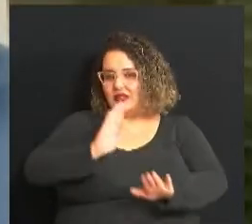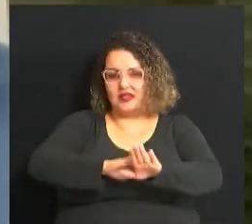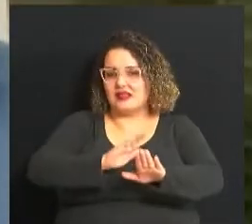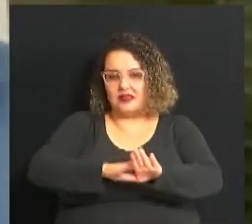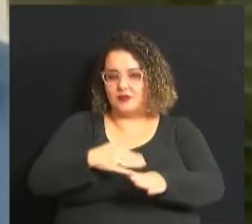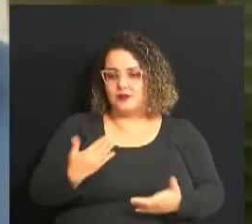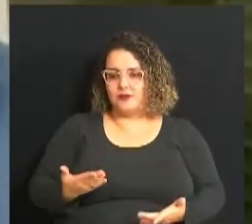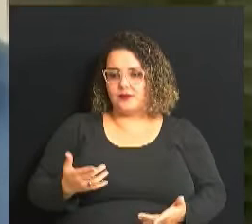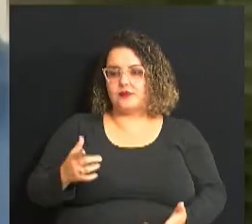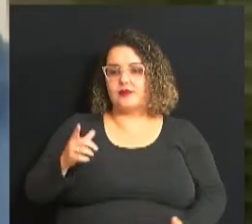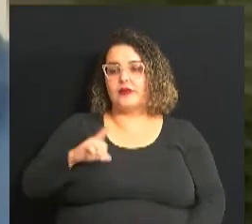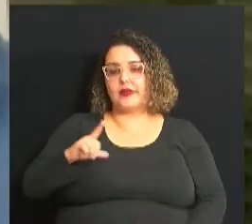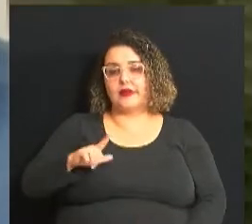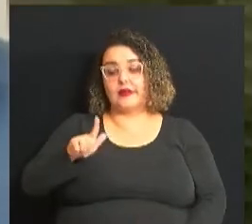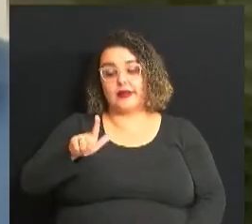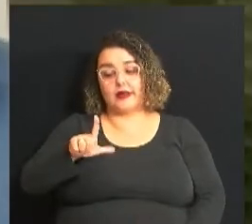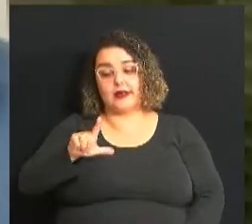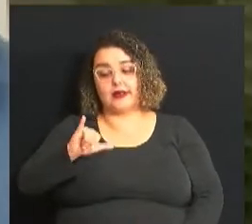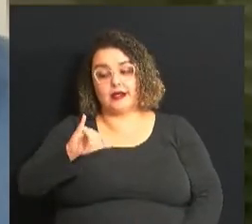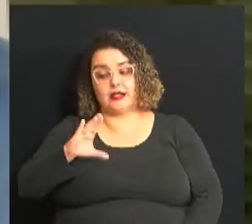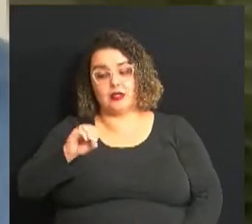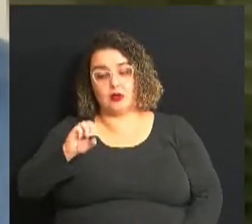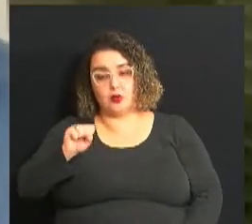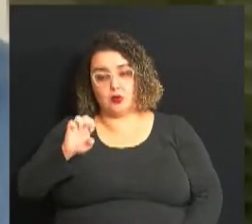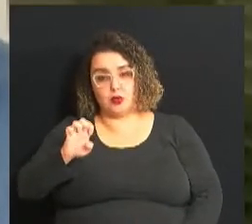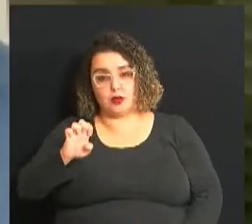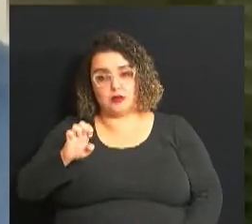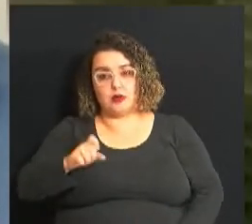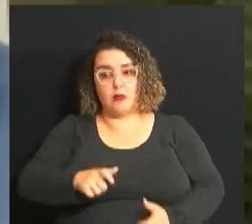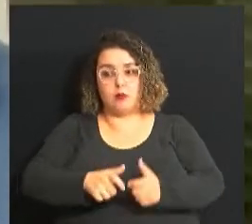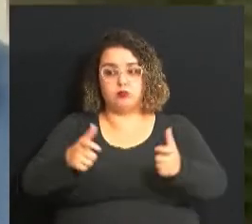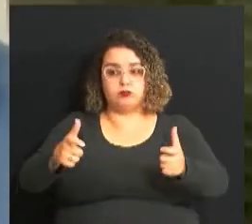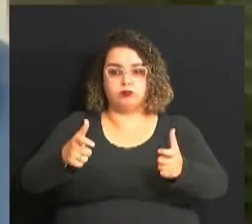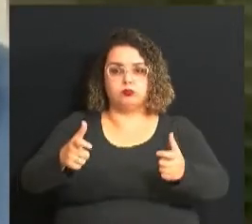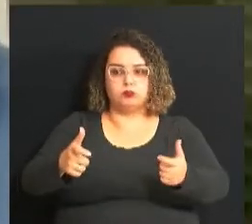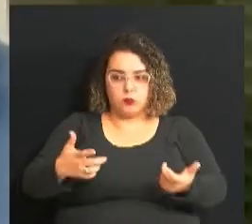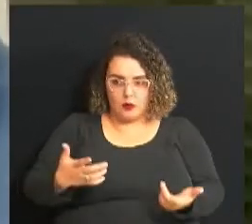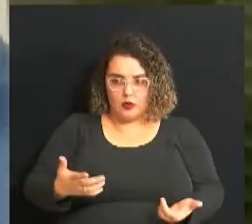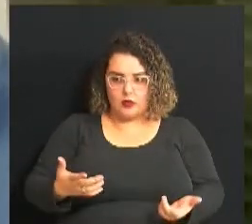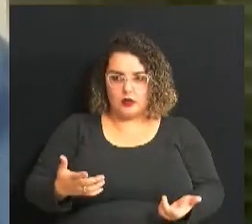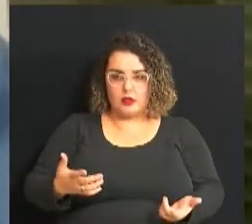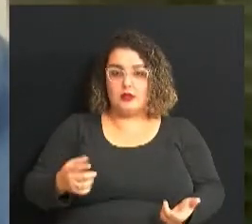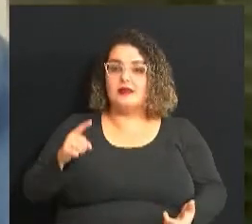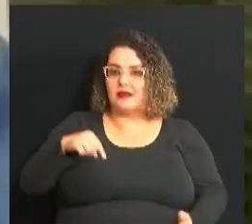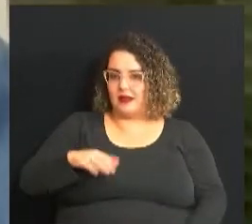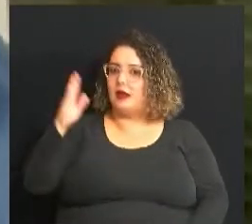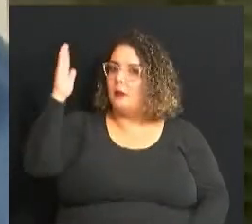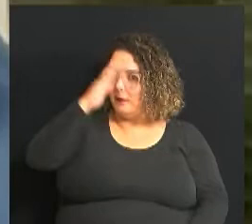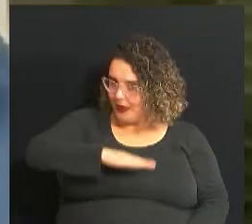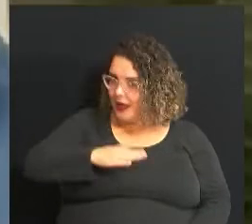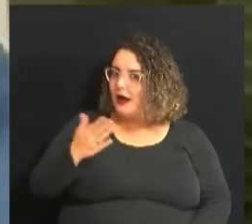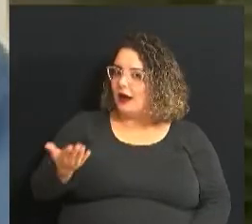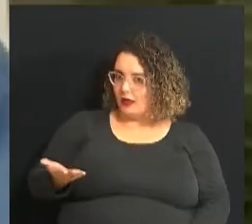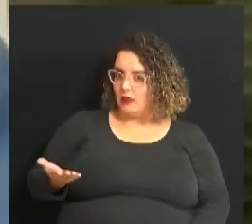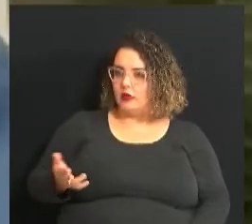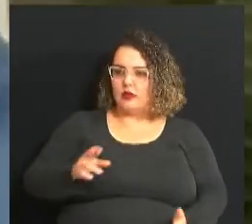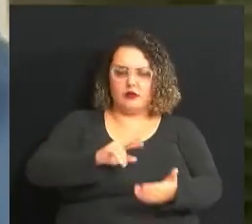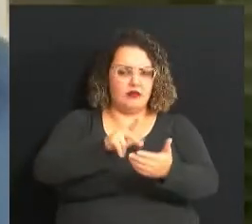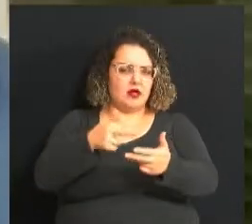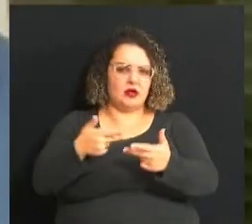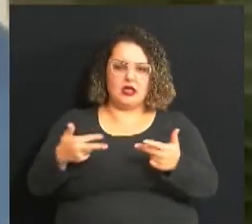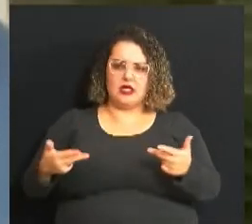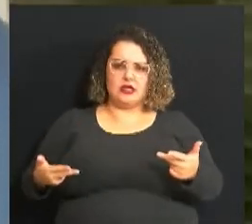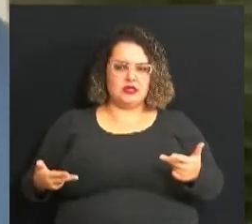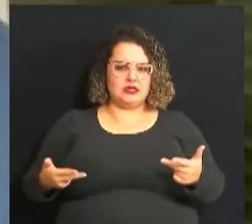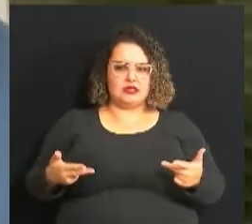glicose aumentada. Então, essa glicose, ela é nociva em níveis aumentados, ela pode causar uma série de coisas, aí começa